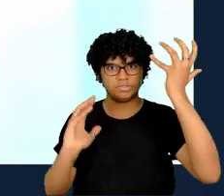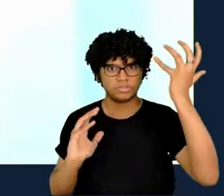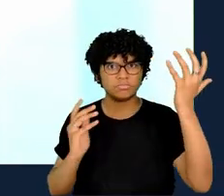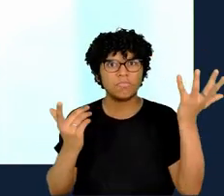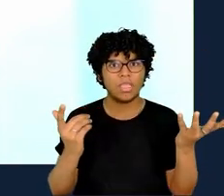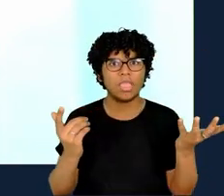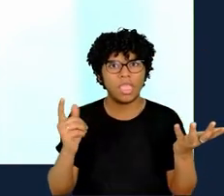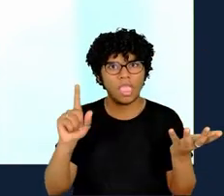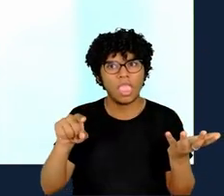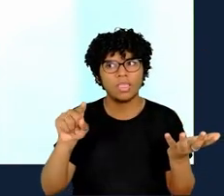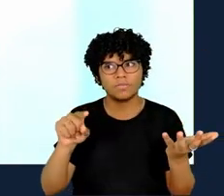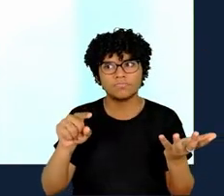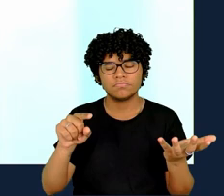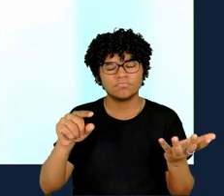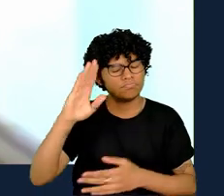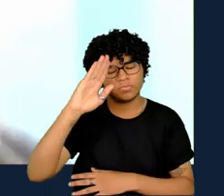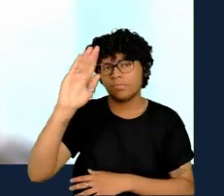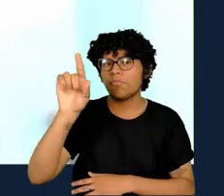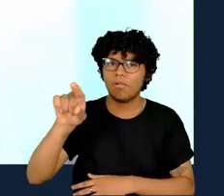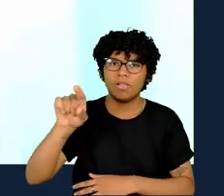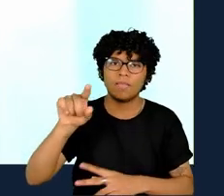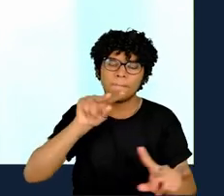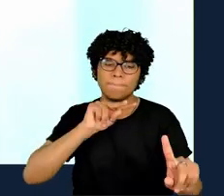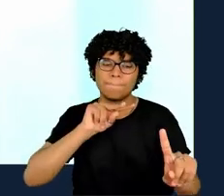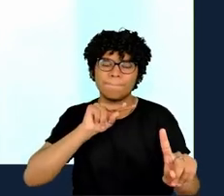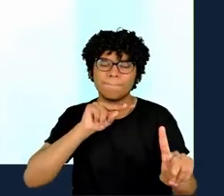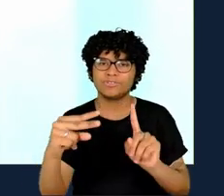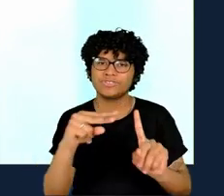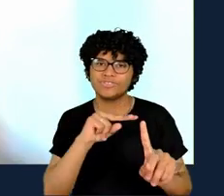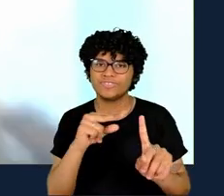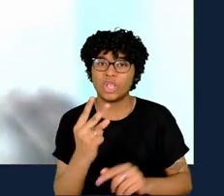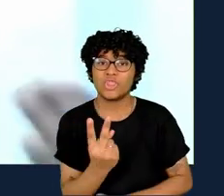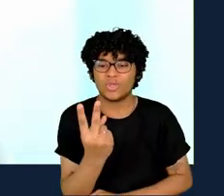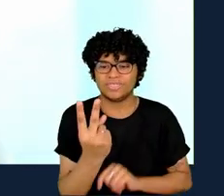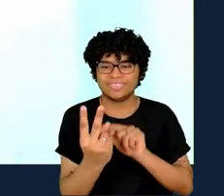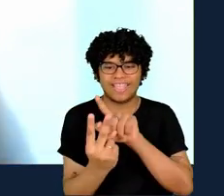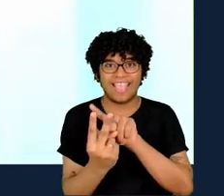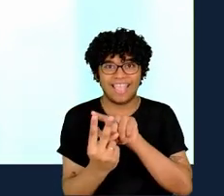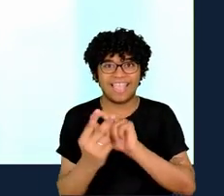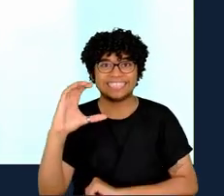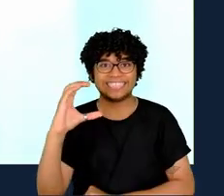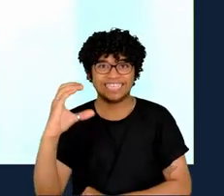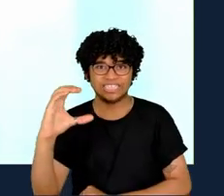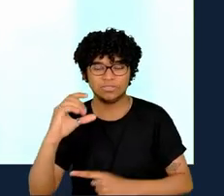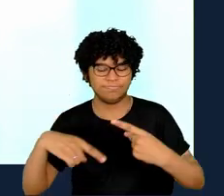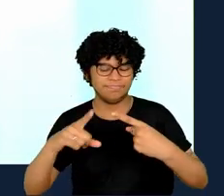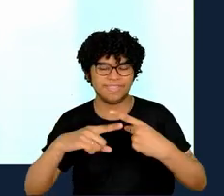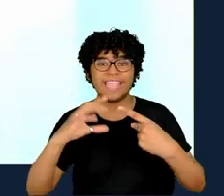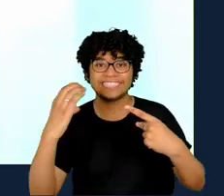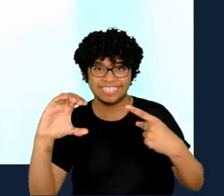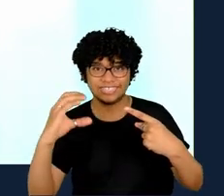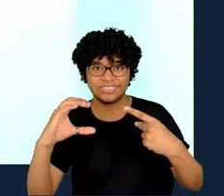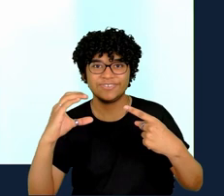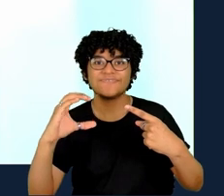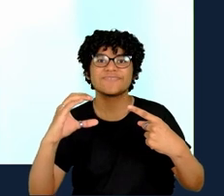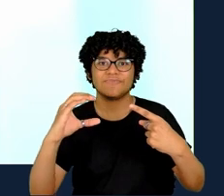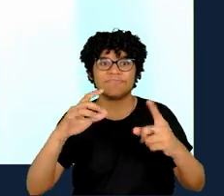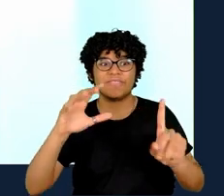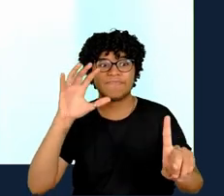dois pontos de vista, né? Científico, de pessoas que estão nessa causa diretamente,